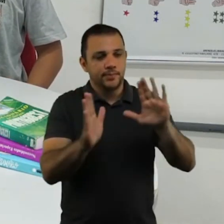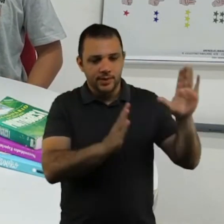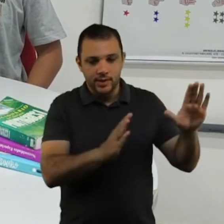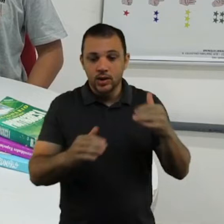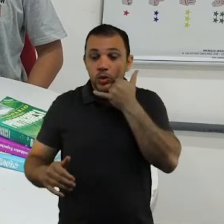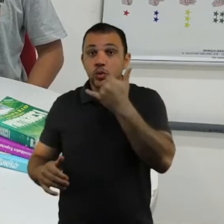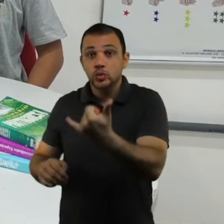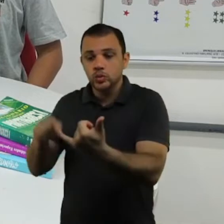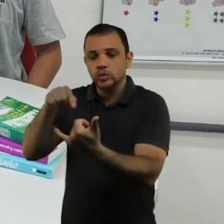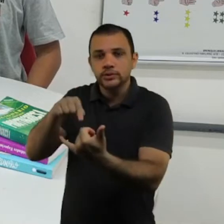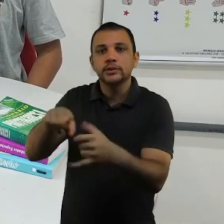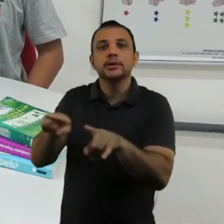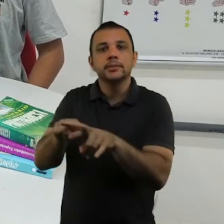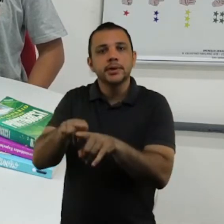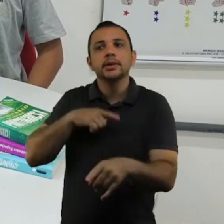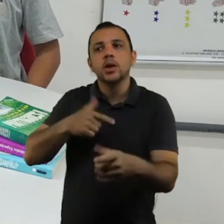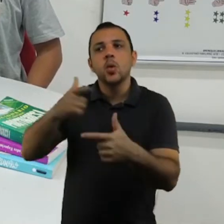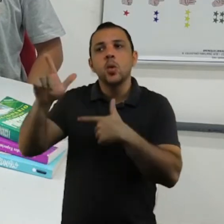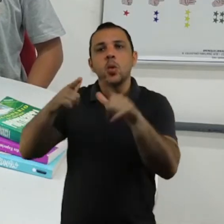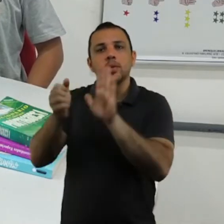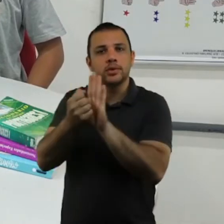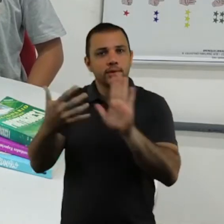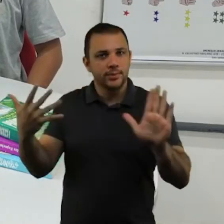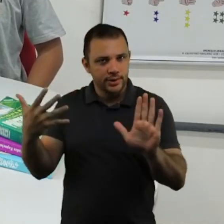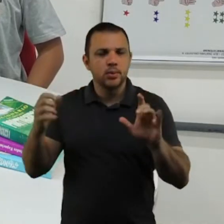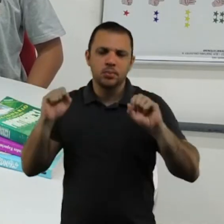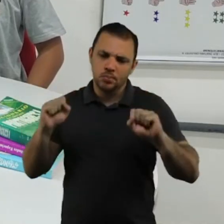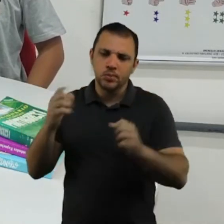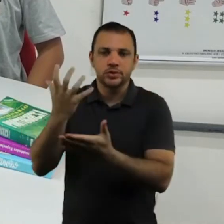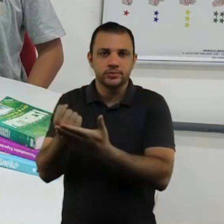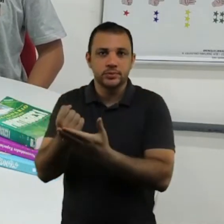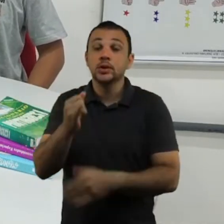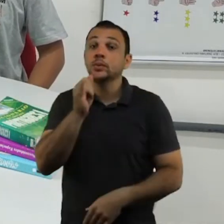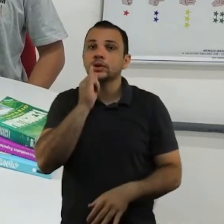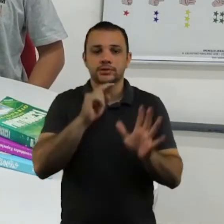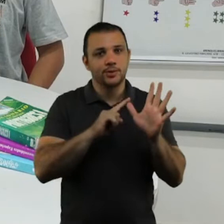a gente já vem para o celular e tem alguns outros aplicativos de fácil acesso também,